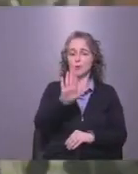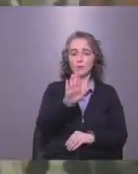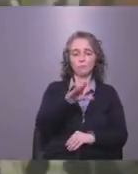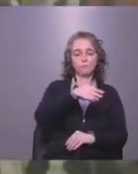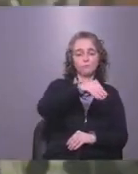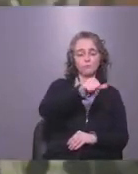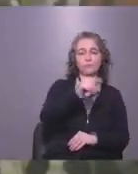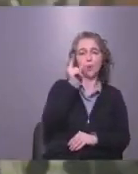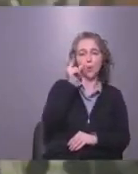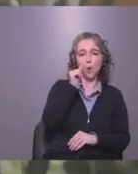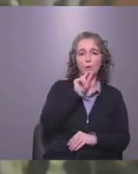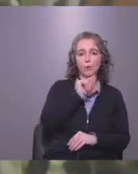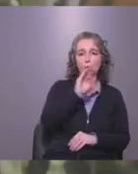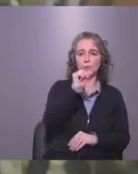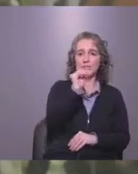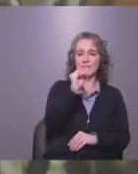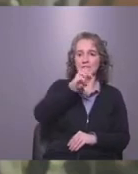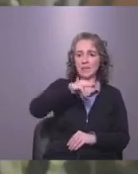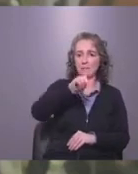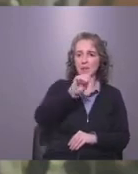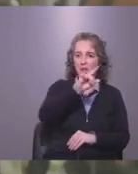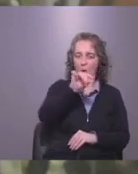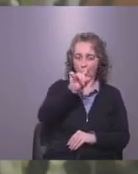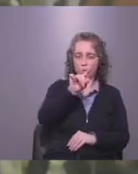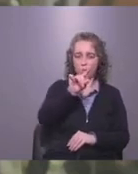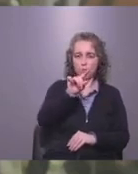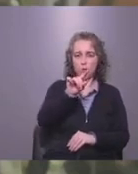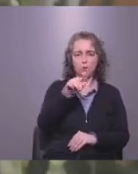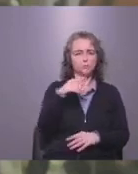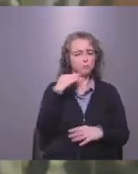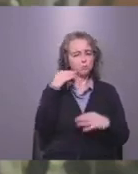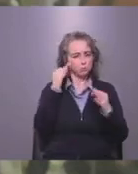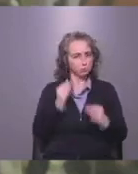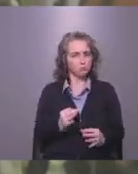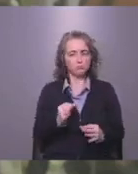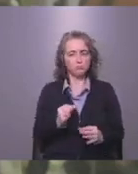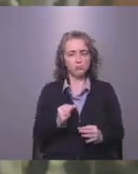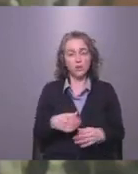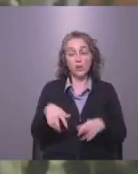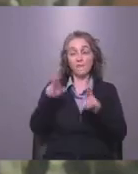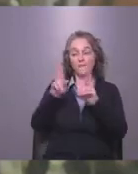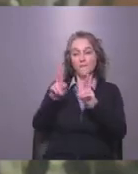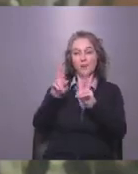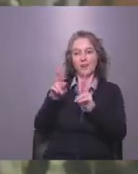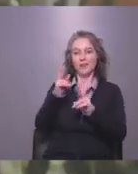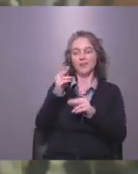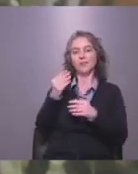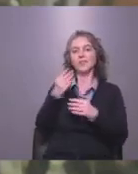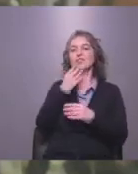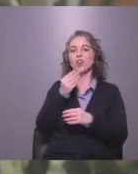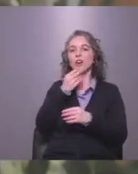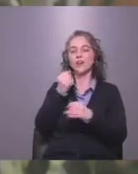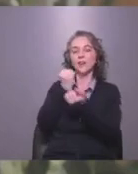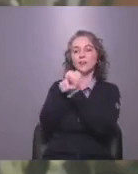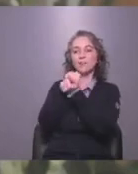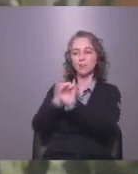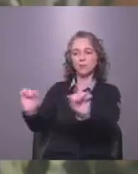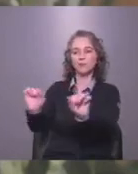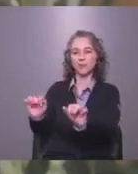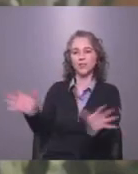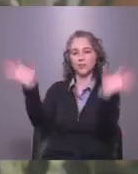Simeão, homem justo e piedoso que esperava a consolação de Israel, e o Espírito Santo estava